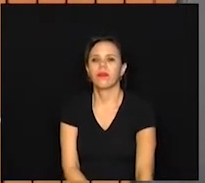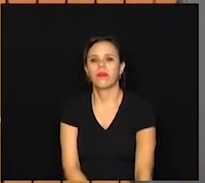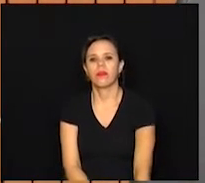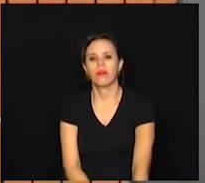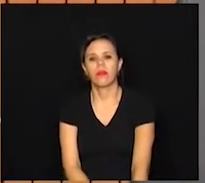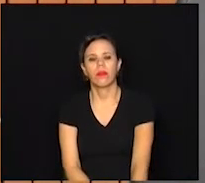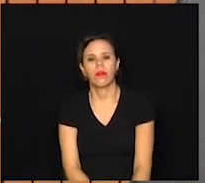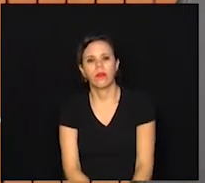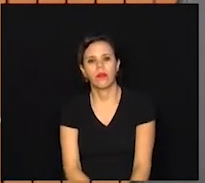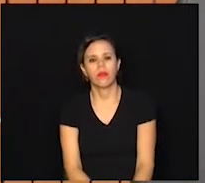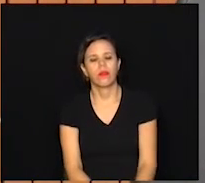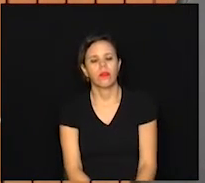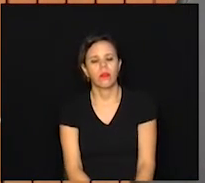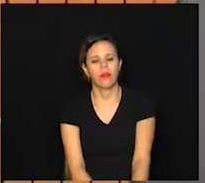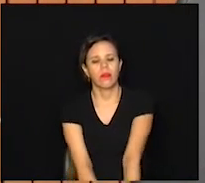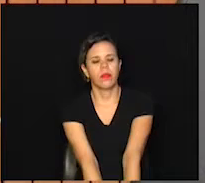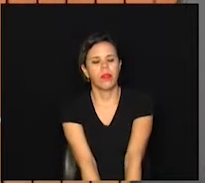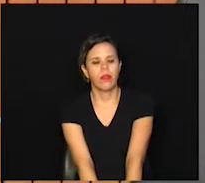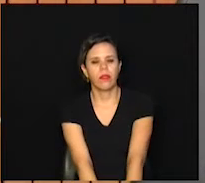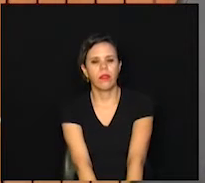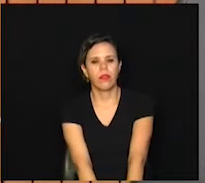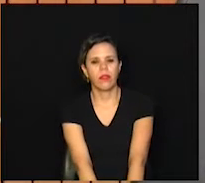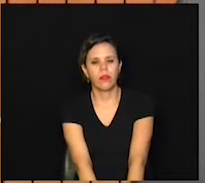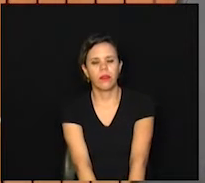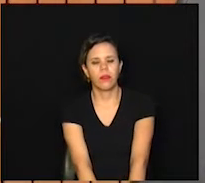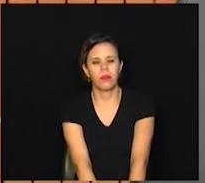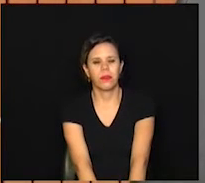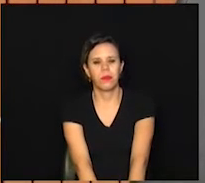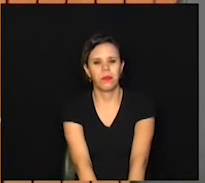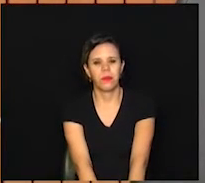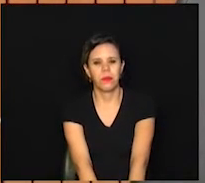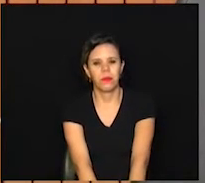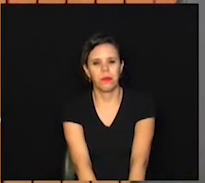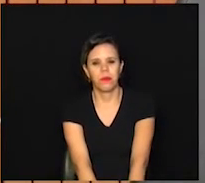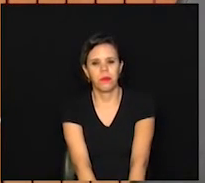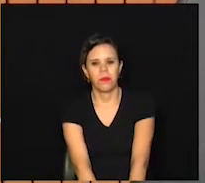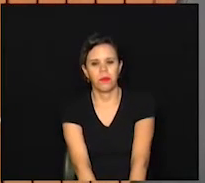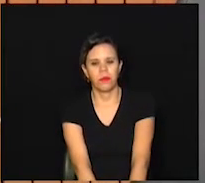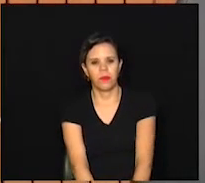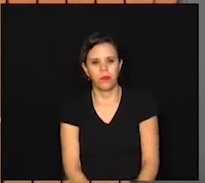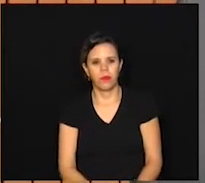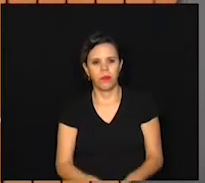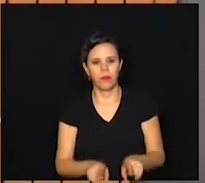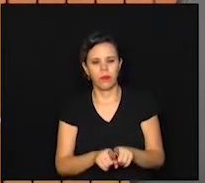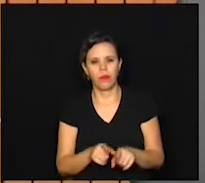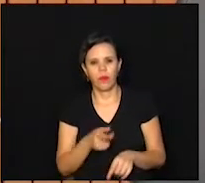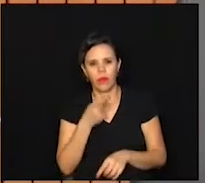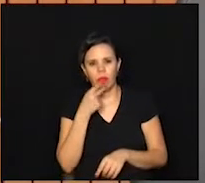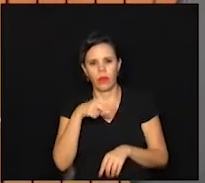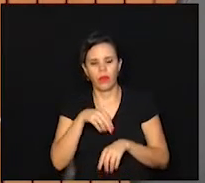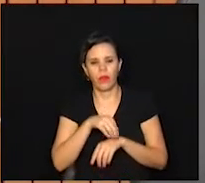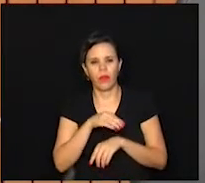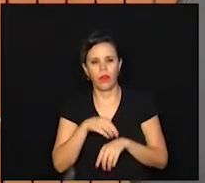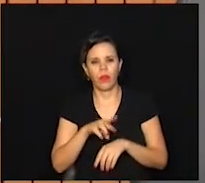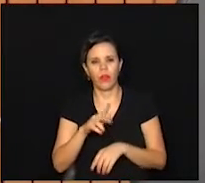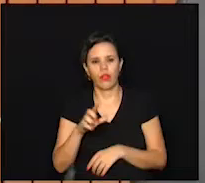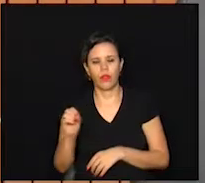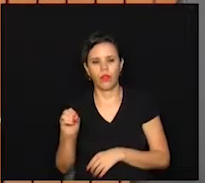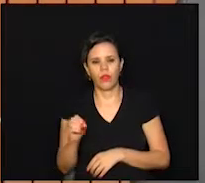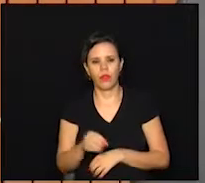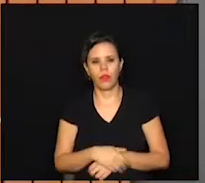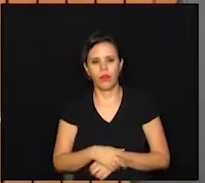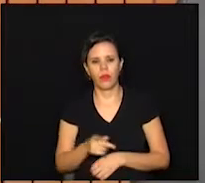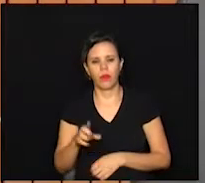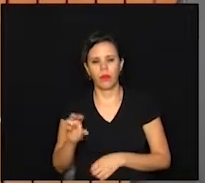Não? Tá. Então, eu vou fazer minha contribuição também aqui para o Rogério e para o